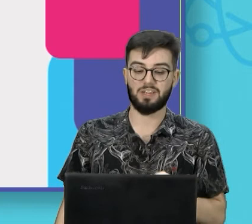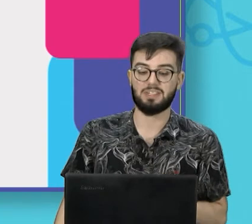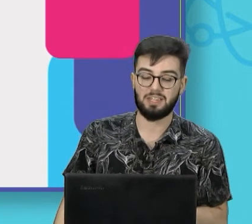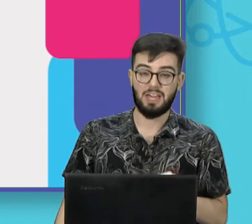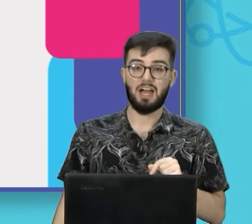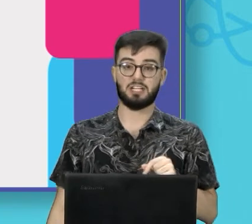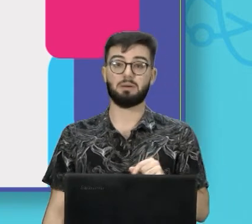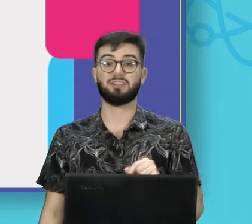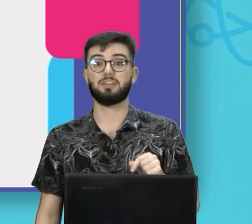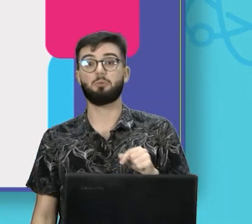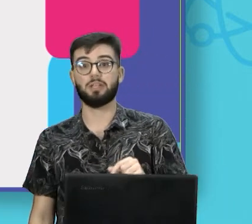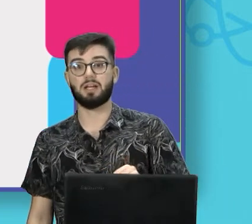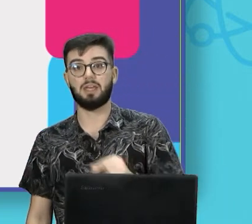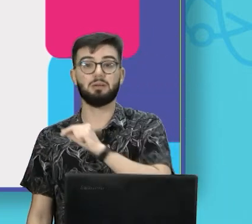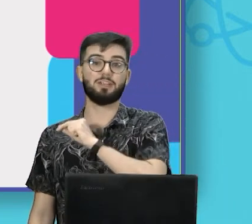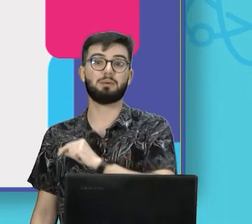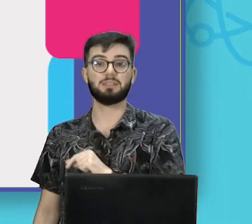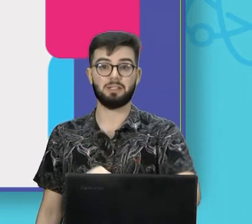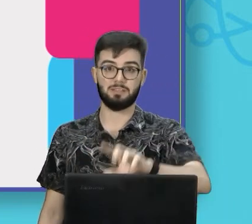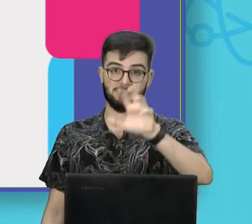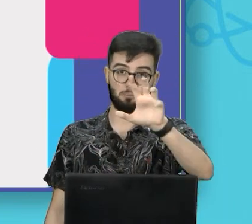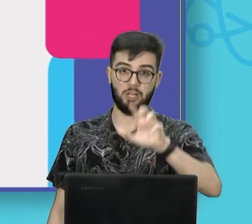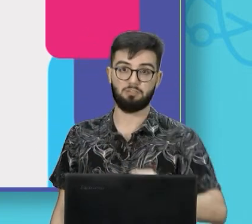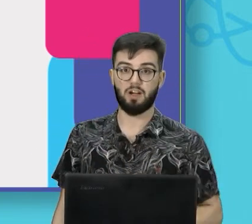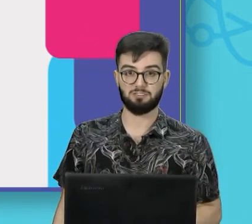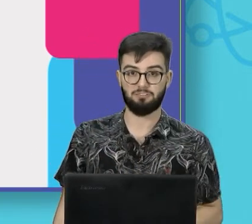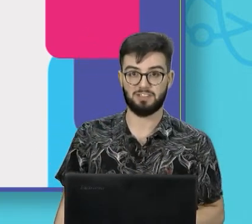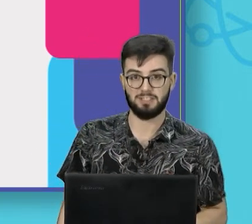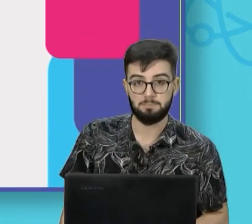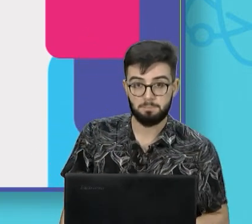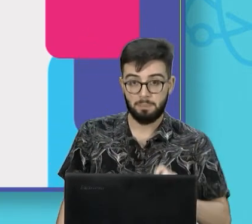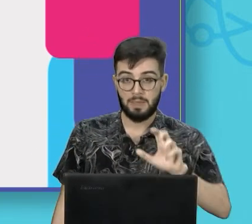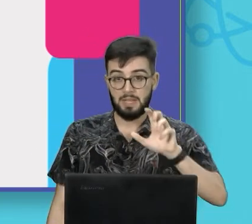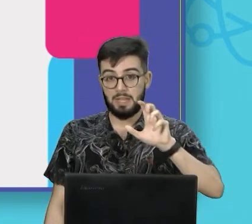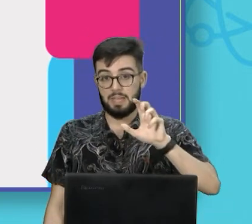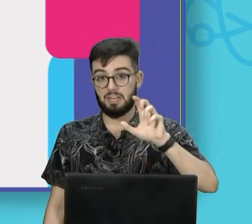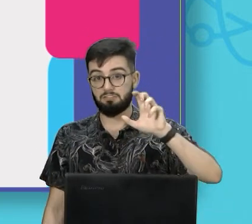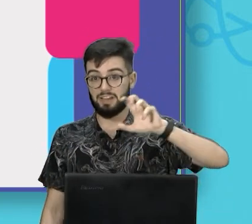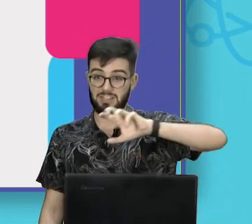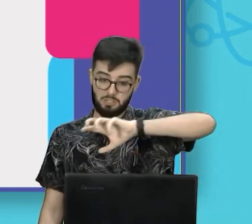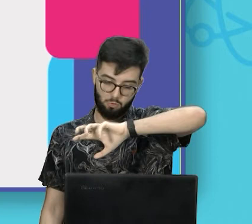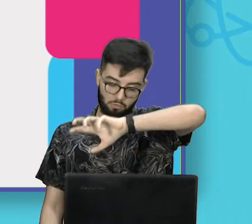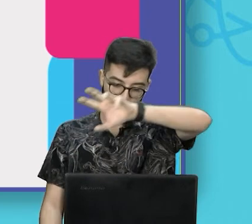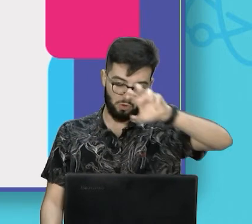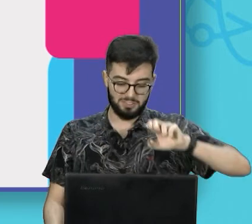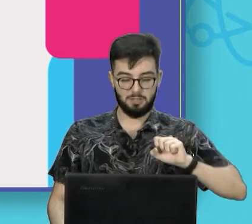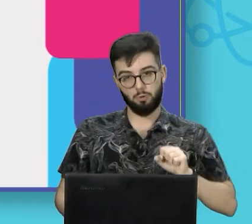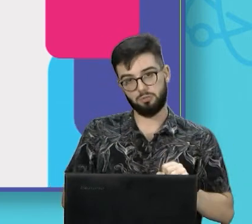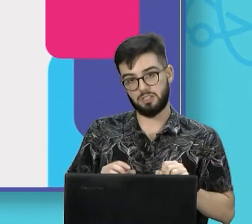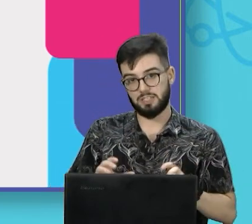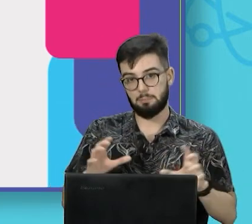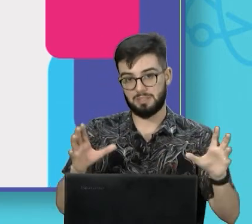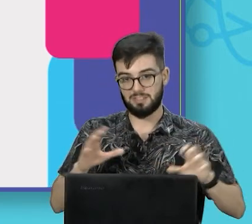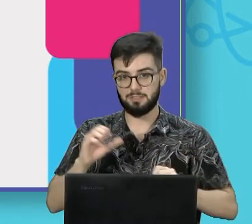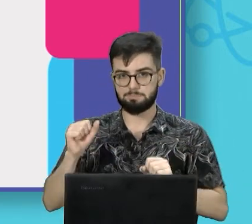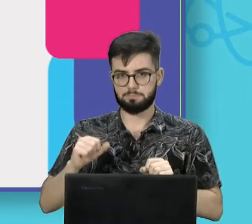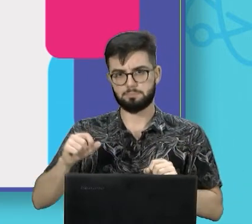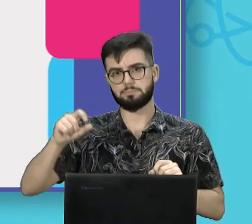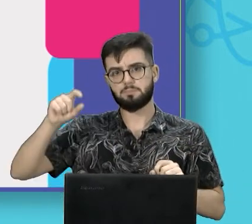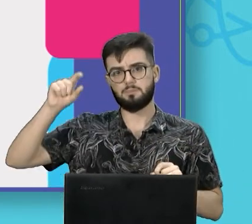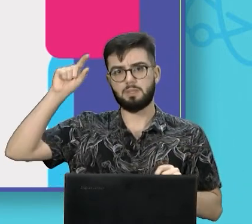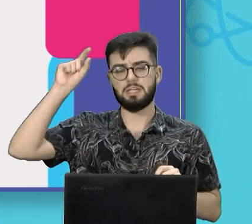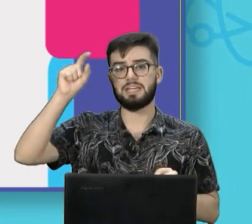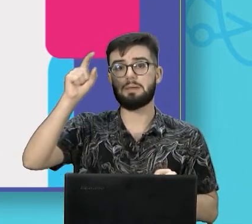38 a gente vai ter a chamada cerimônia da queima das Bandeiras sabe que aqui várias vai fazer ele vai convocar uma cerimônia no dia da